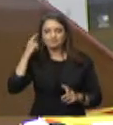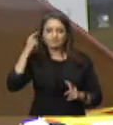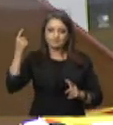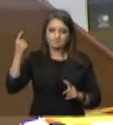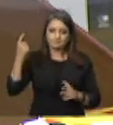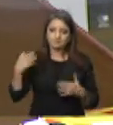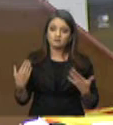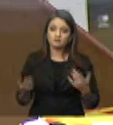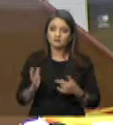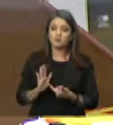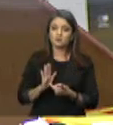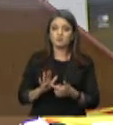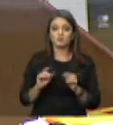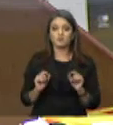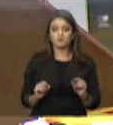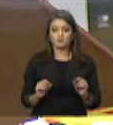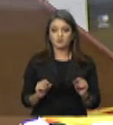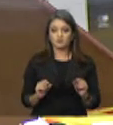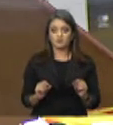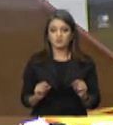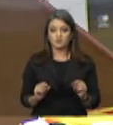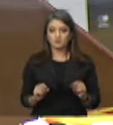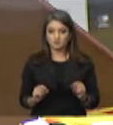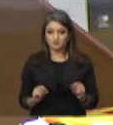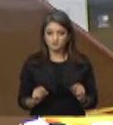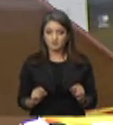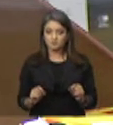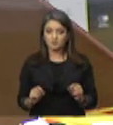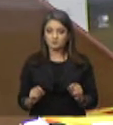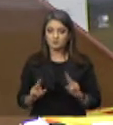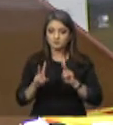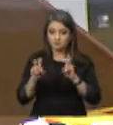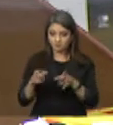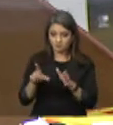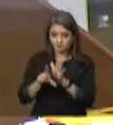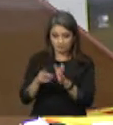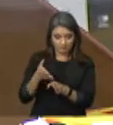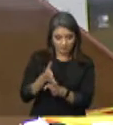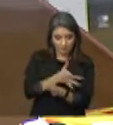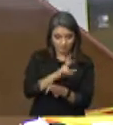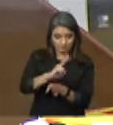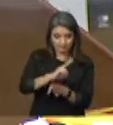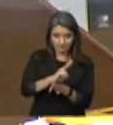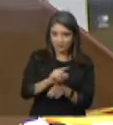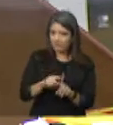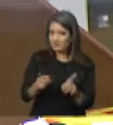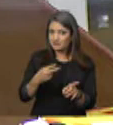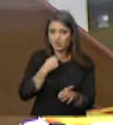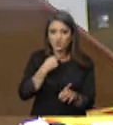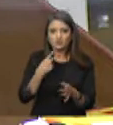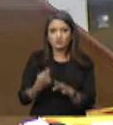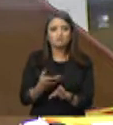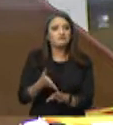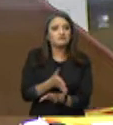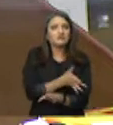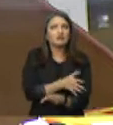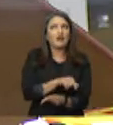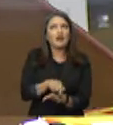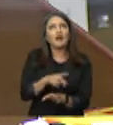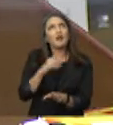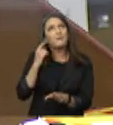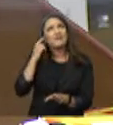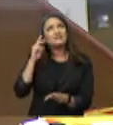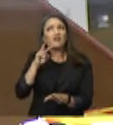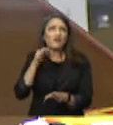demonstração maior desse aspecto por assim dizer postiço da retroação é que não seria possível a época dos fatos a TV a